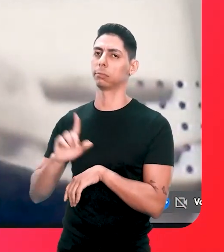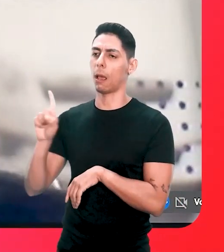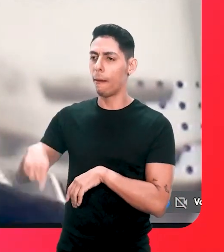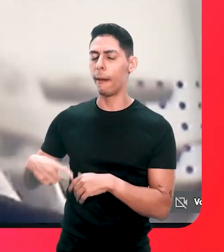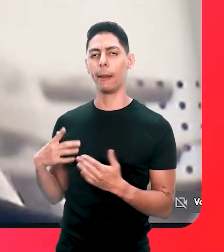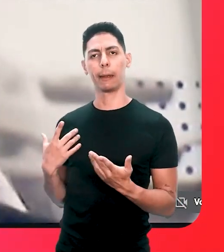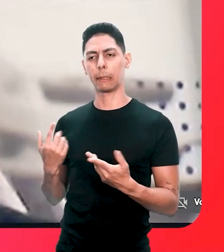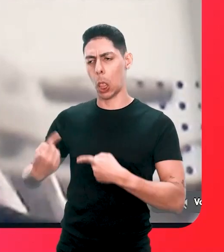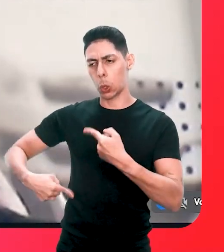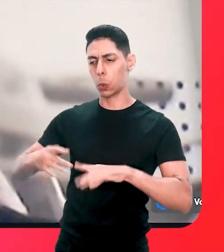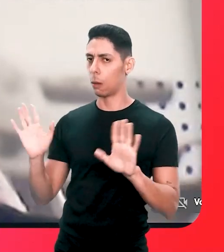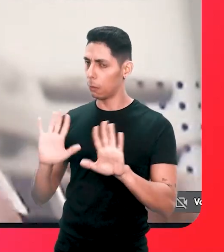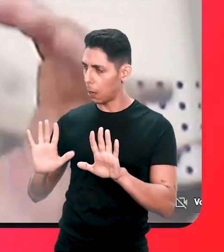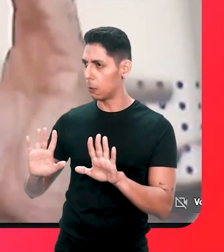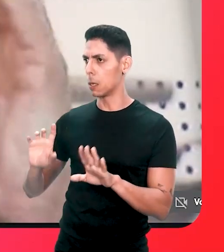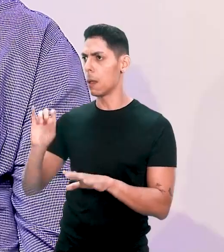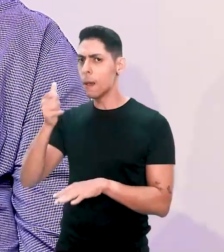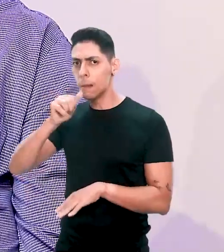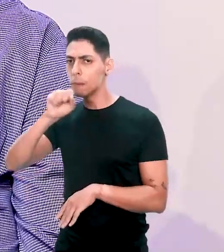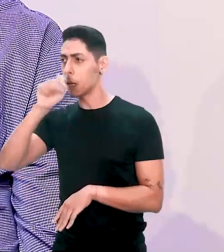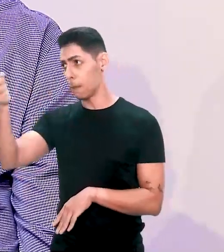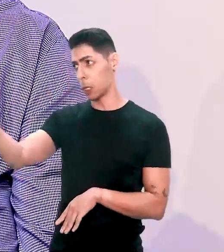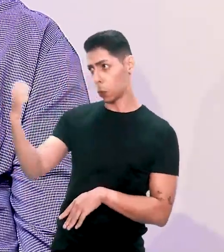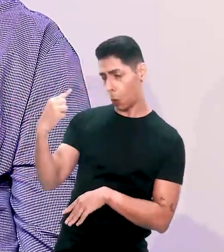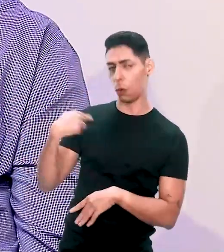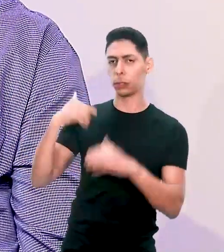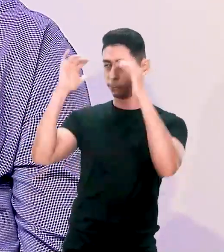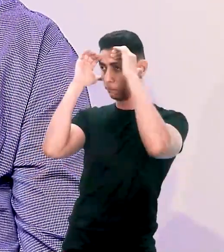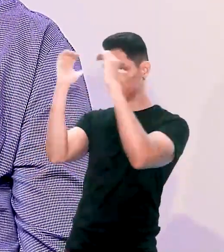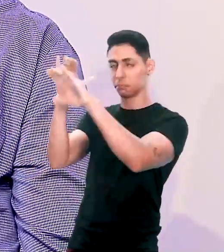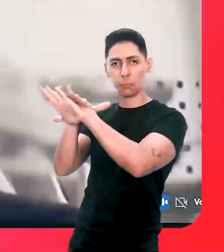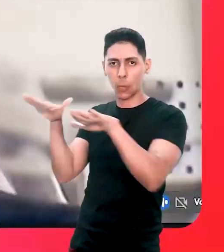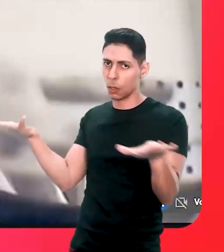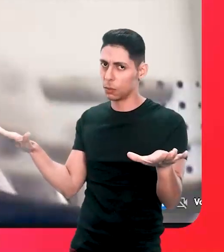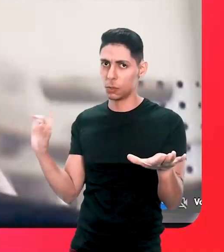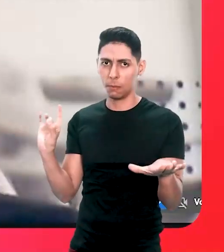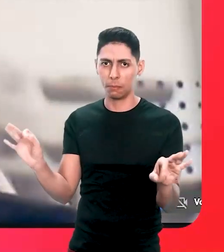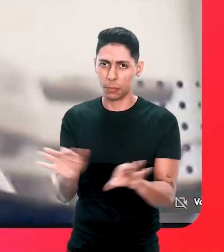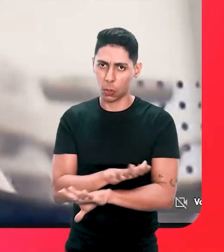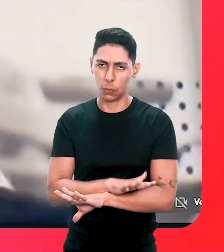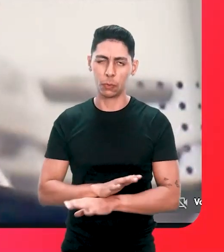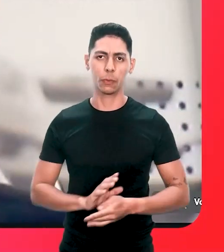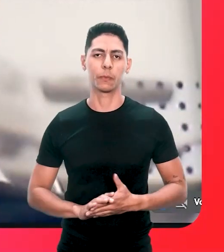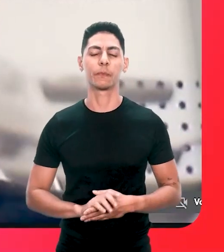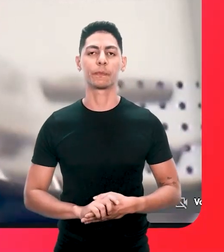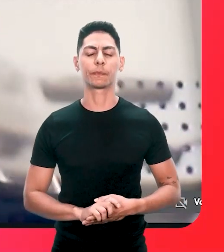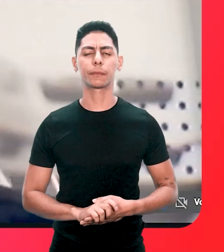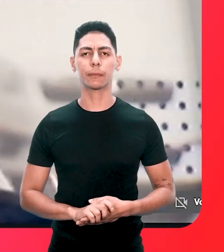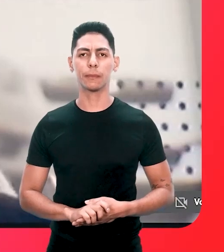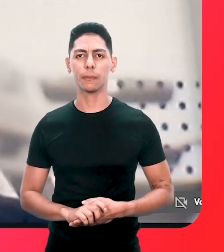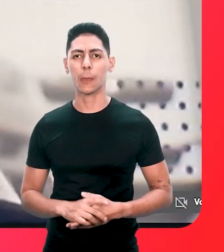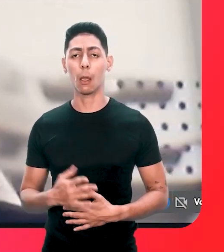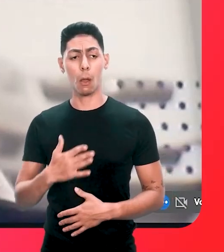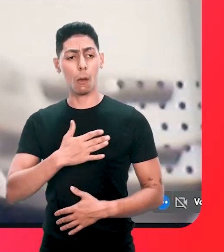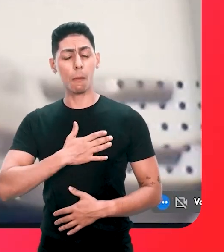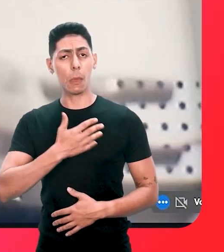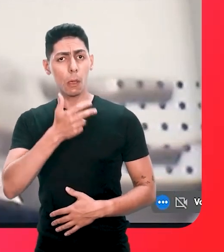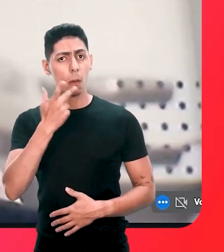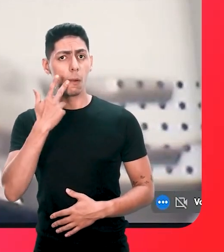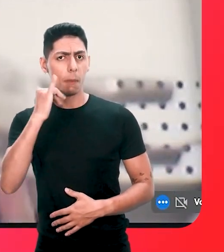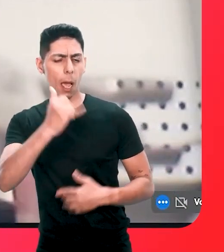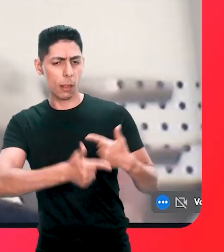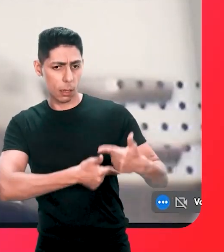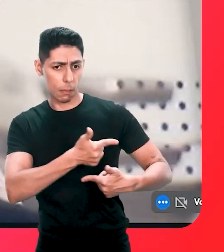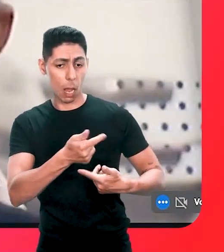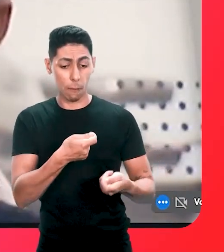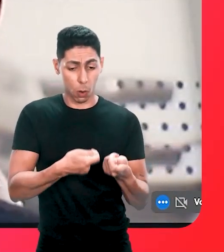Não tinha essa discussão, era ir para o banho. Ô, Petri, seu pai trabalhava com o quê? Meu pai era comerciário. Não